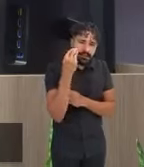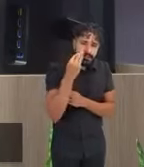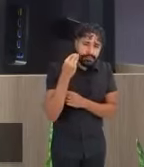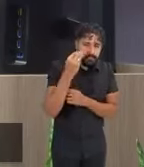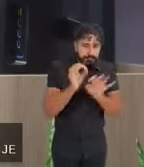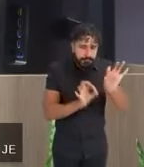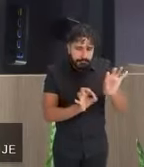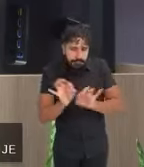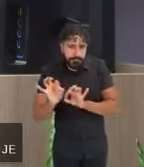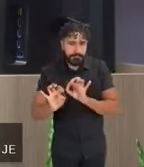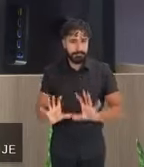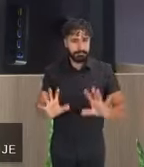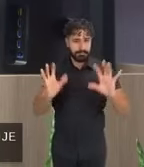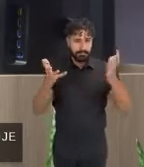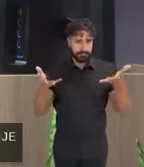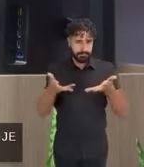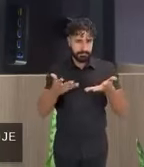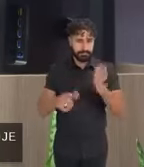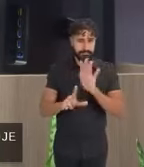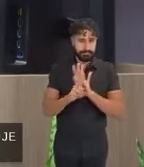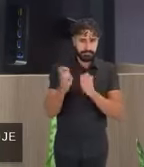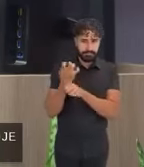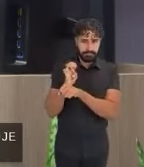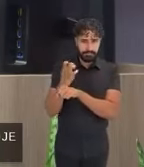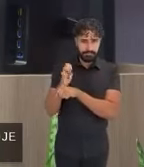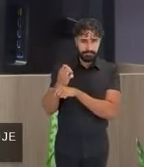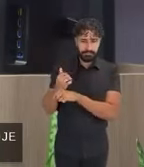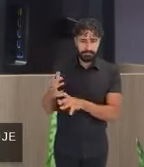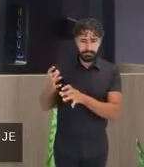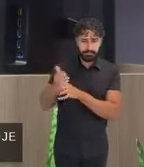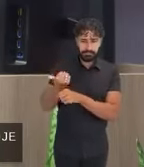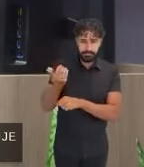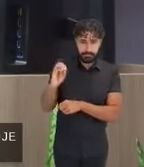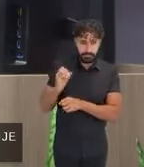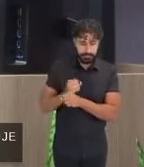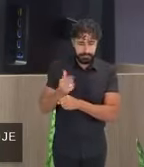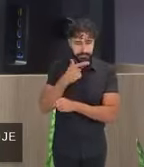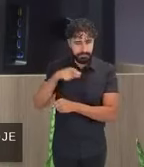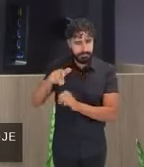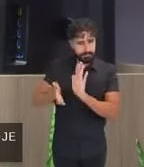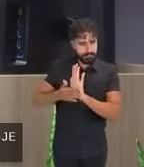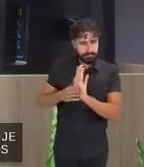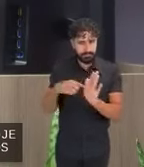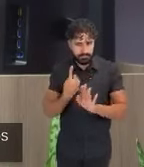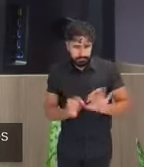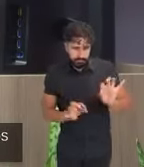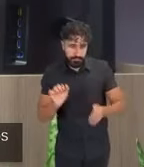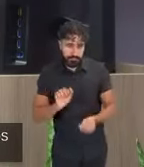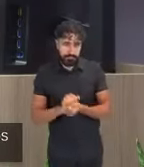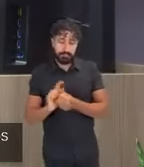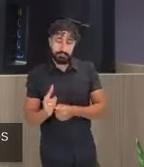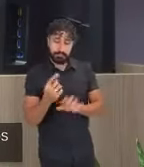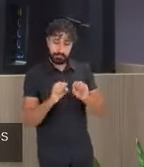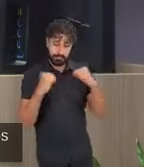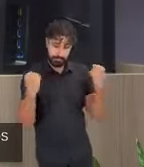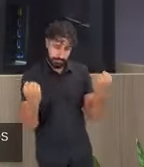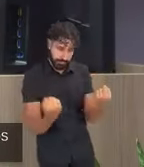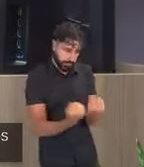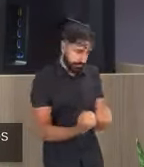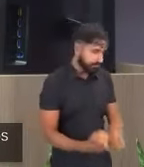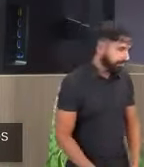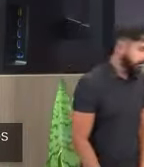gente está tendo hoje. Quando a Lei do Estágio fez 10 anos, ele propôs, e nós organizamos juntos, o primeiro seminário